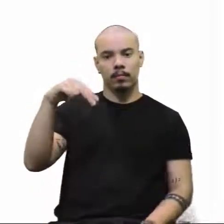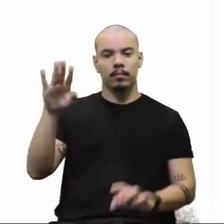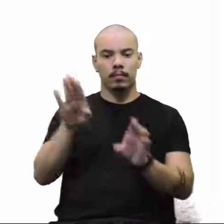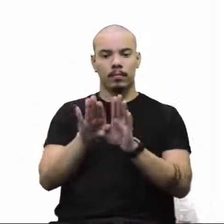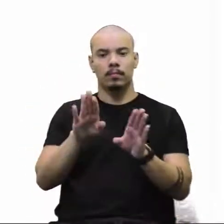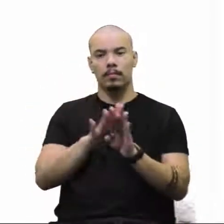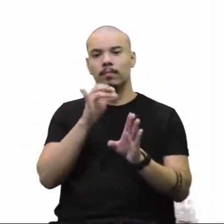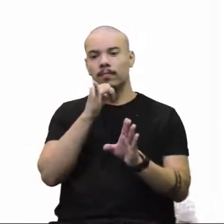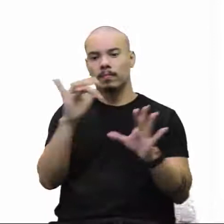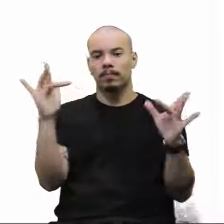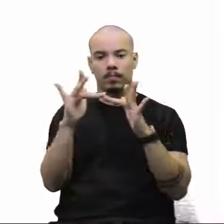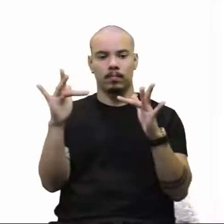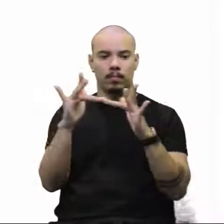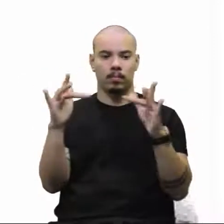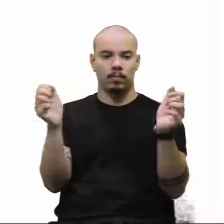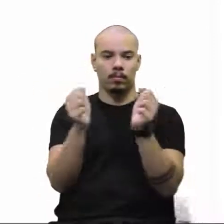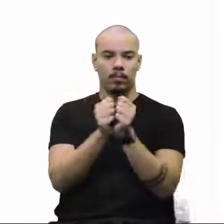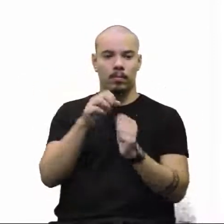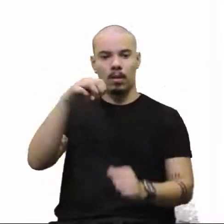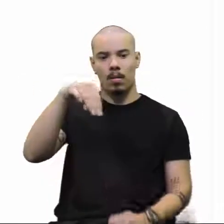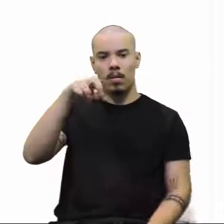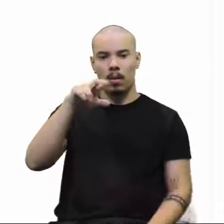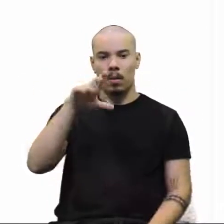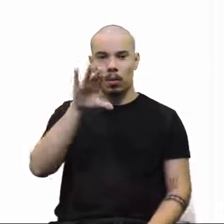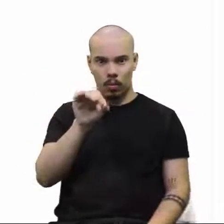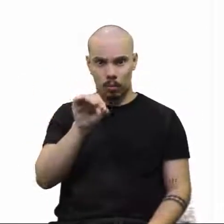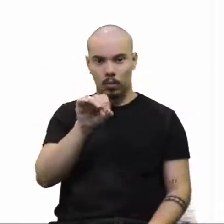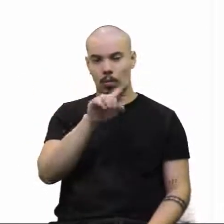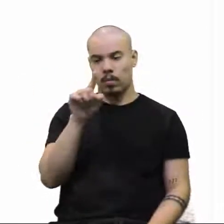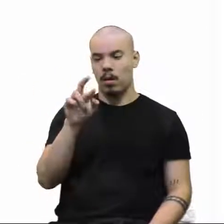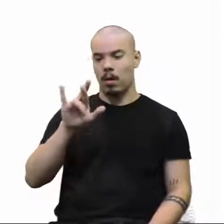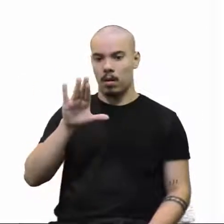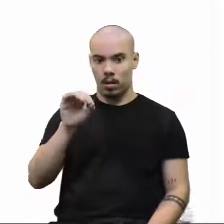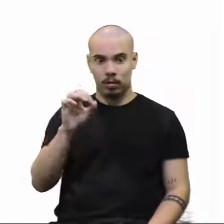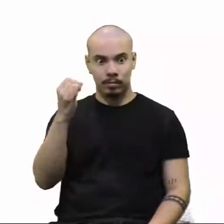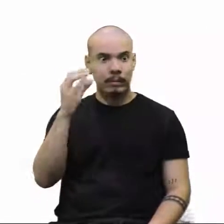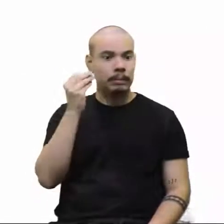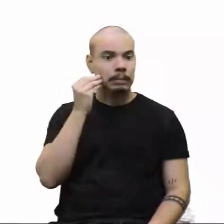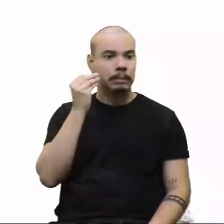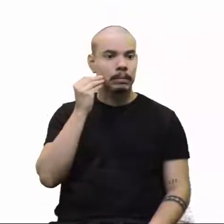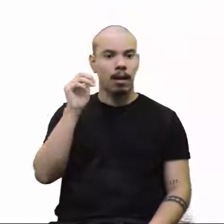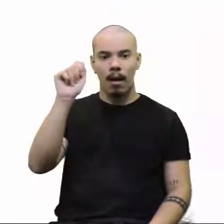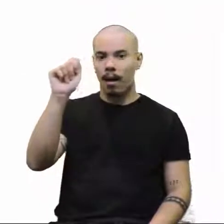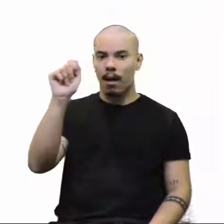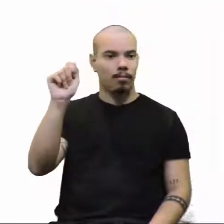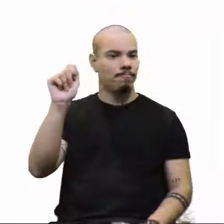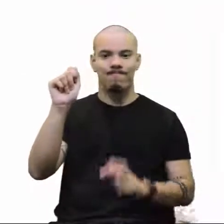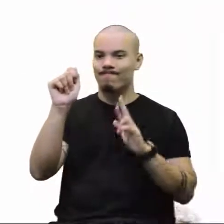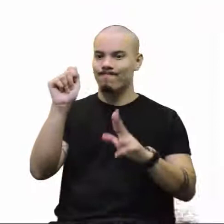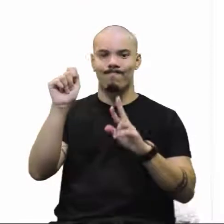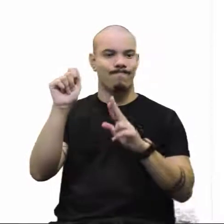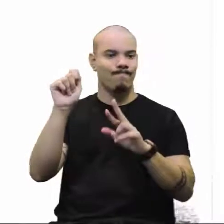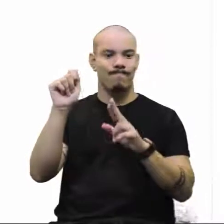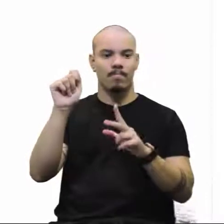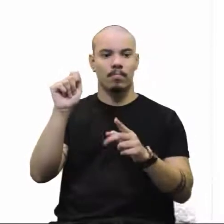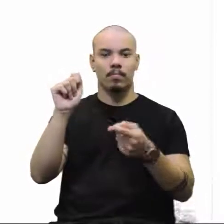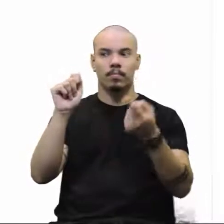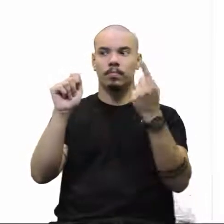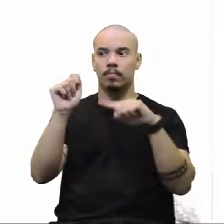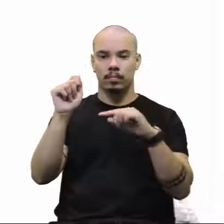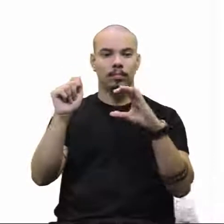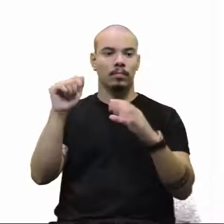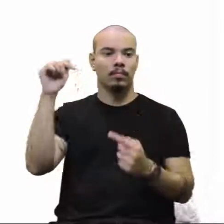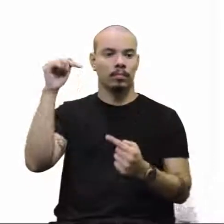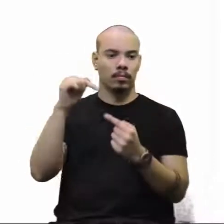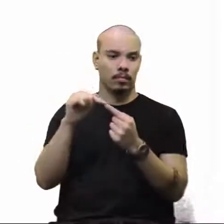né, do mercúrio para o raio. Quando ele fosse testar a letra A, ele já descobria C, né? Porque ele via que a A